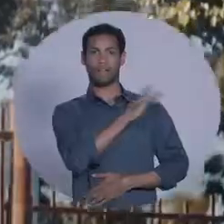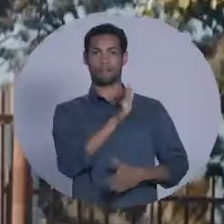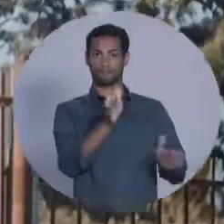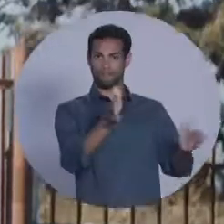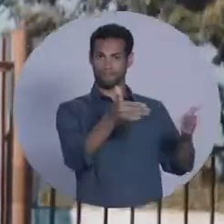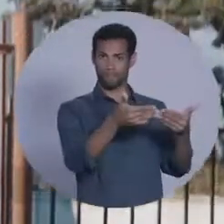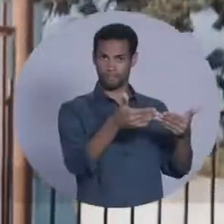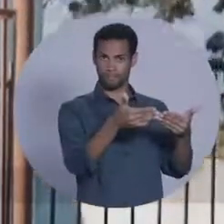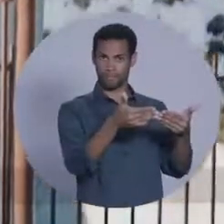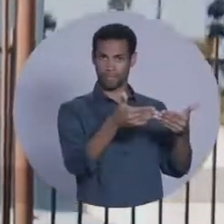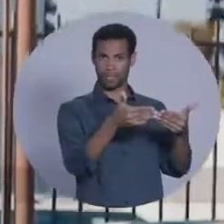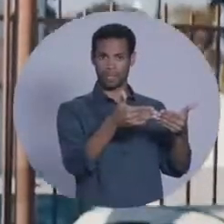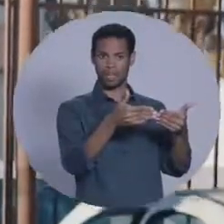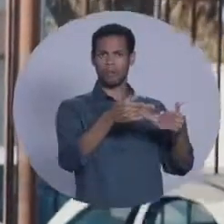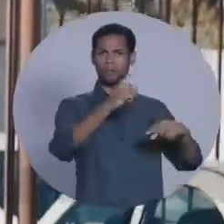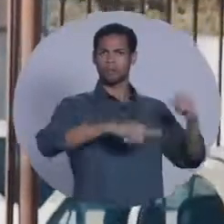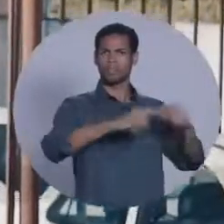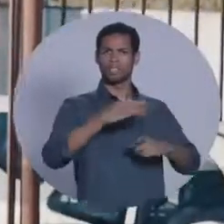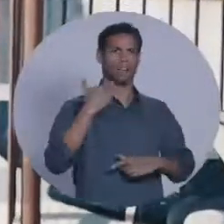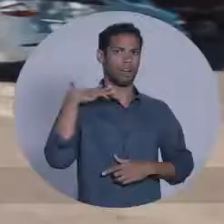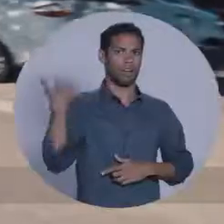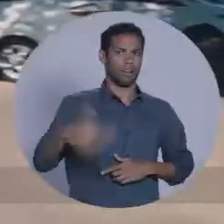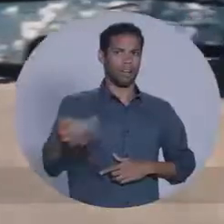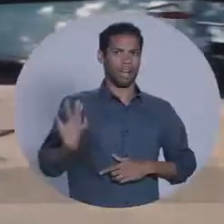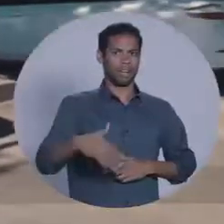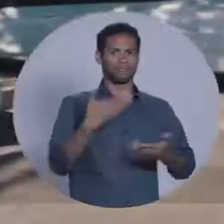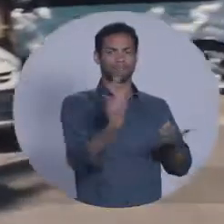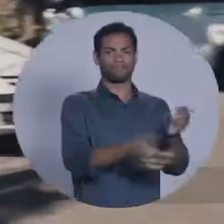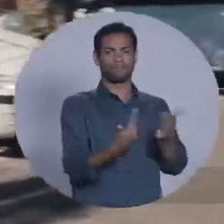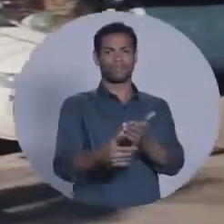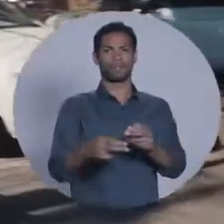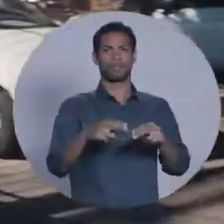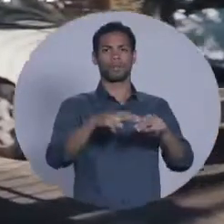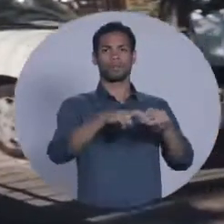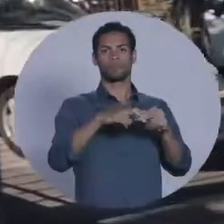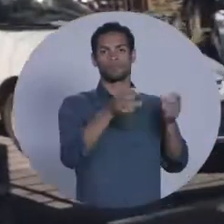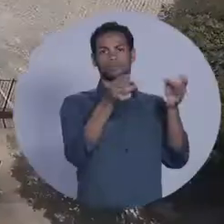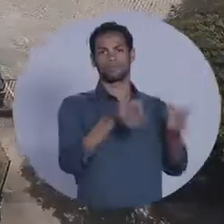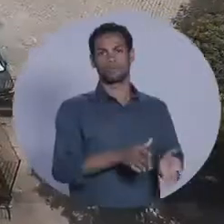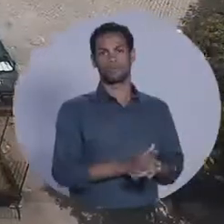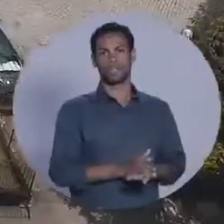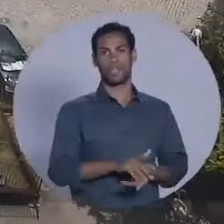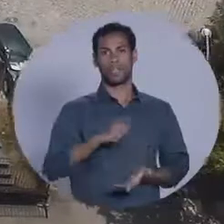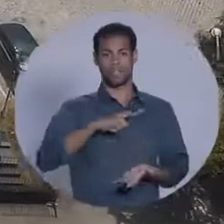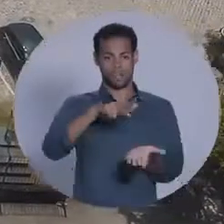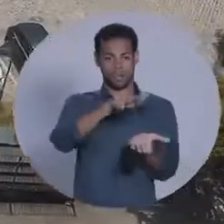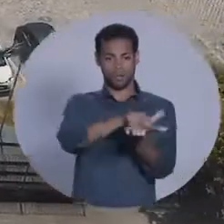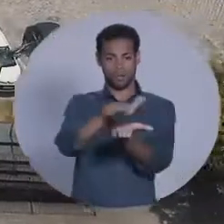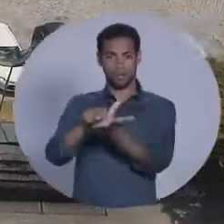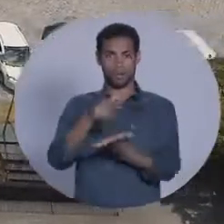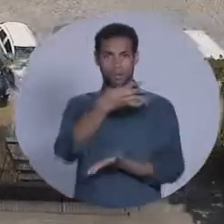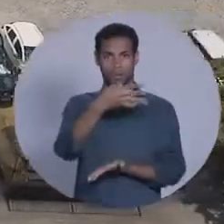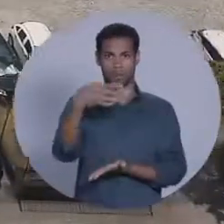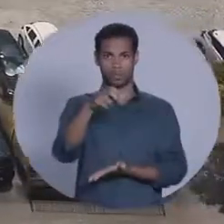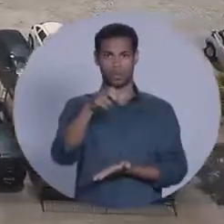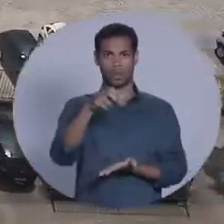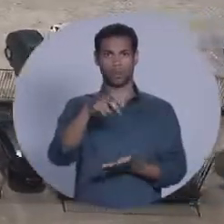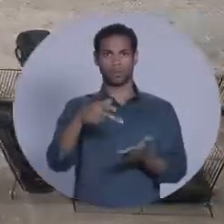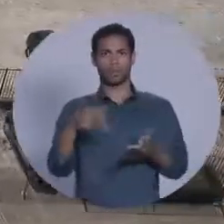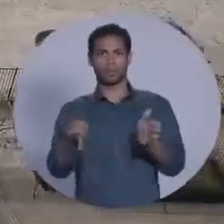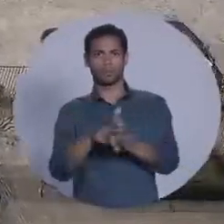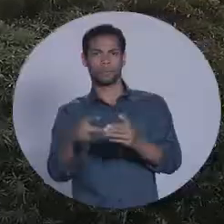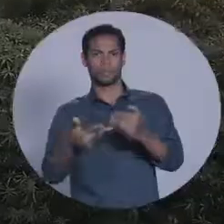encontra fechado e com equipamentos caros, se perdendo por falta de uso. São 44 leitos de clínica